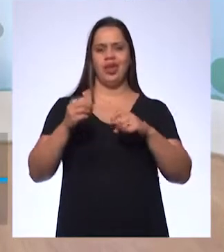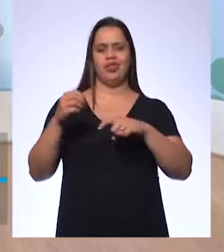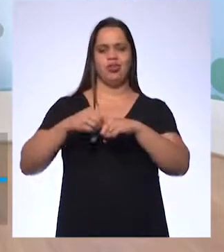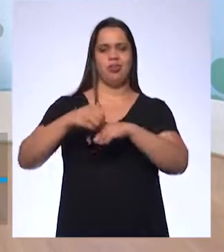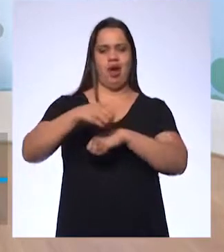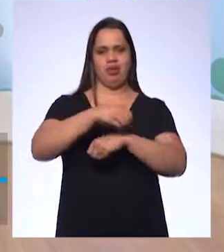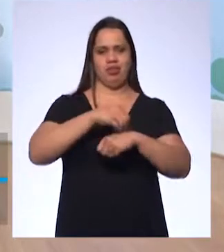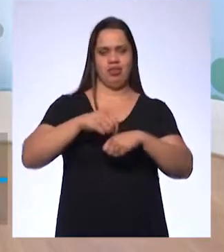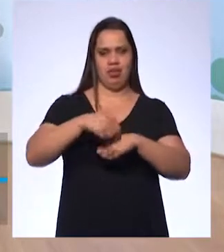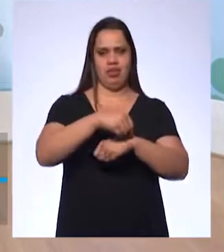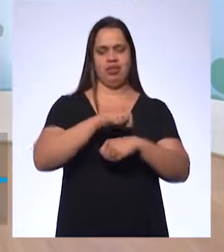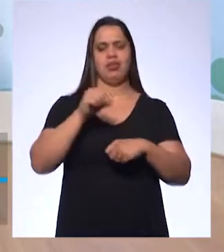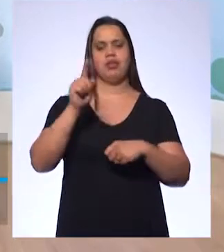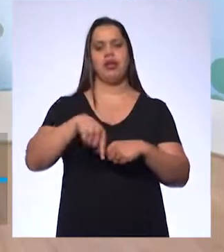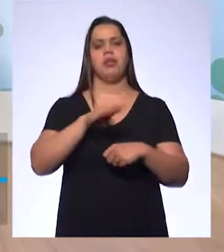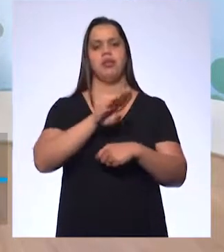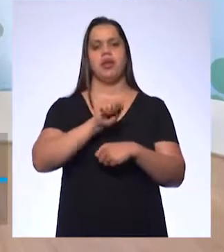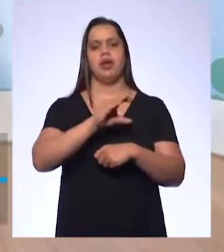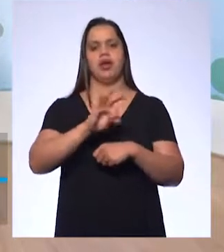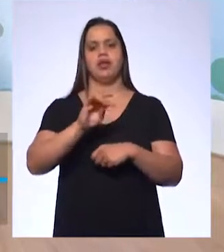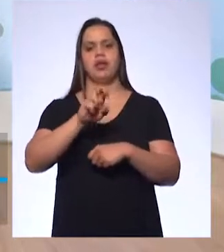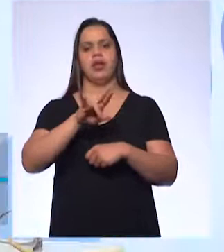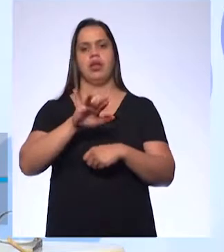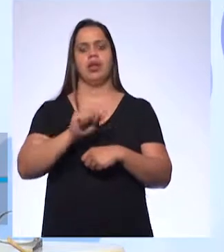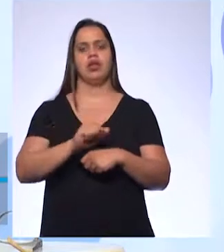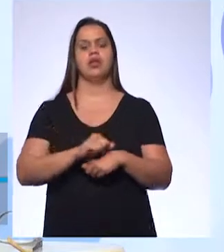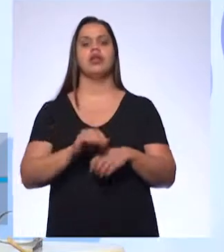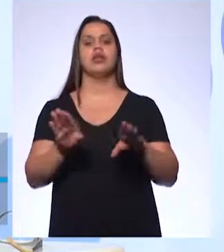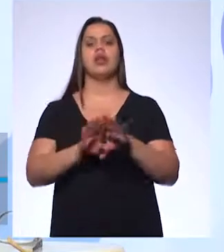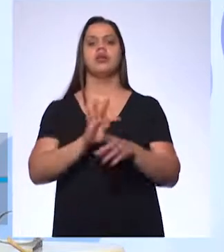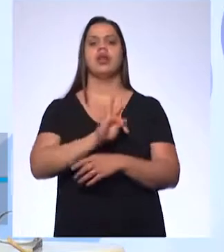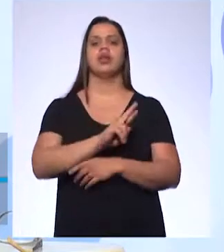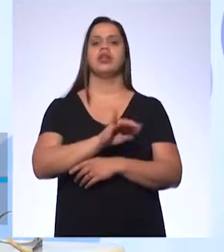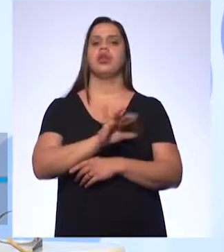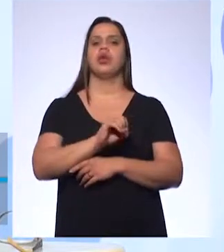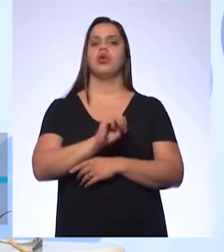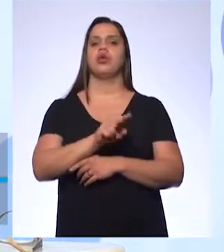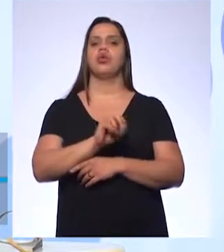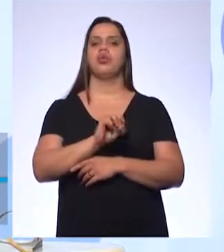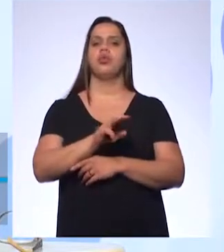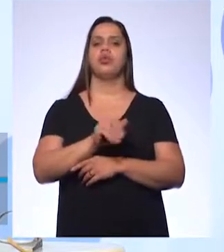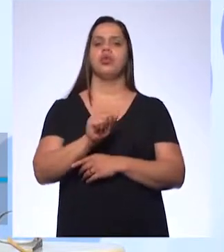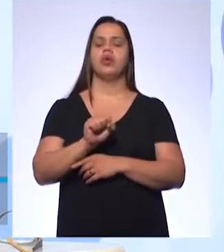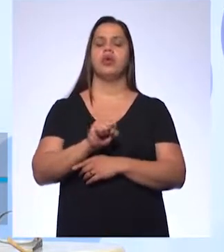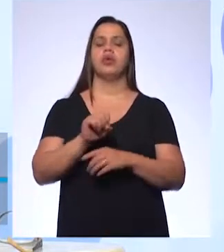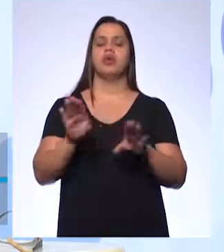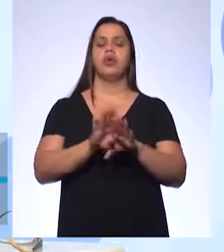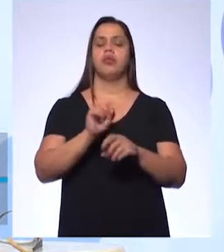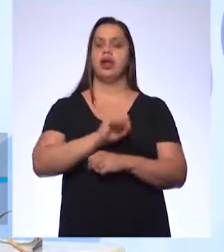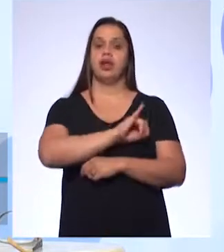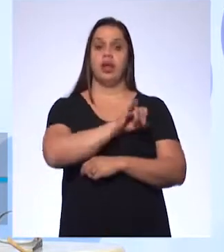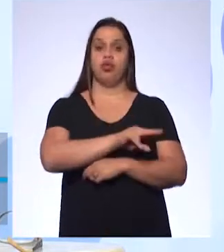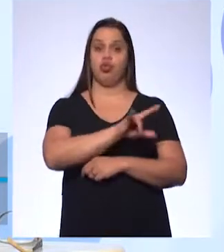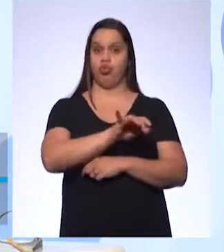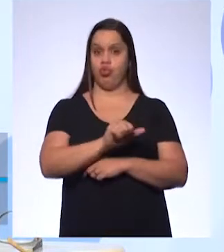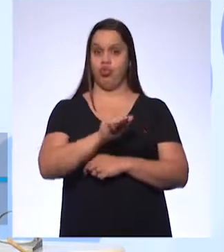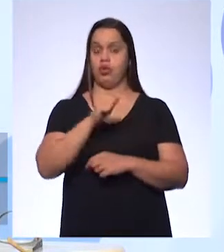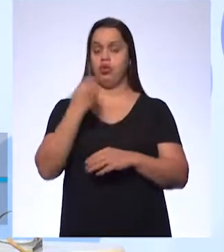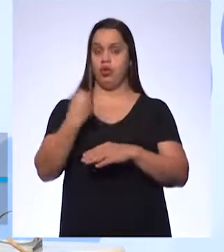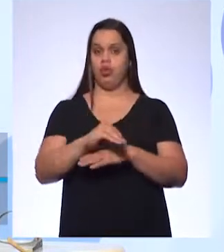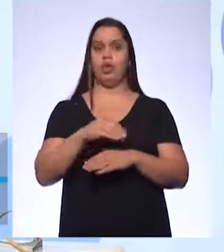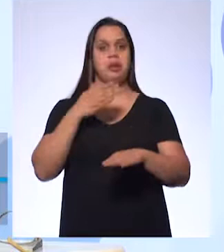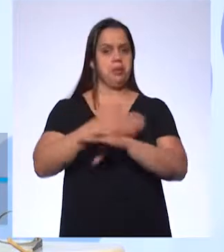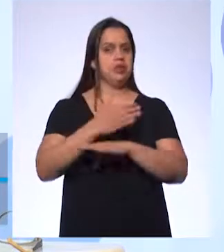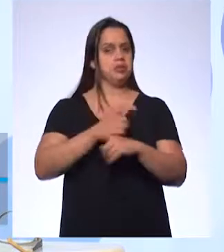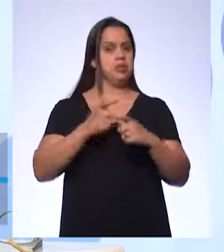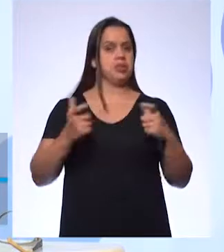Cauã sim. Então, que o cancro duro Triconomas, Julie. A Julie está participando aí. A sífilis. E